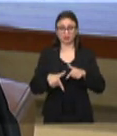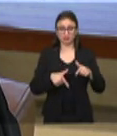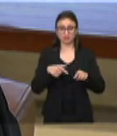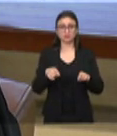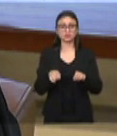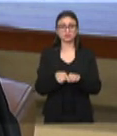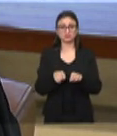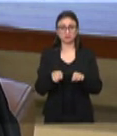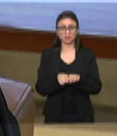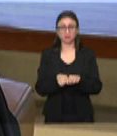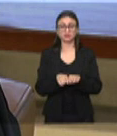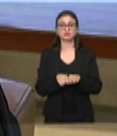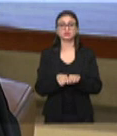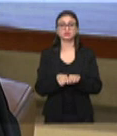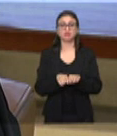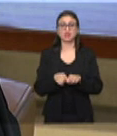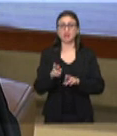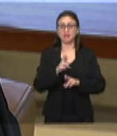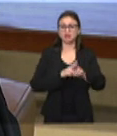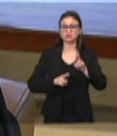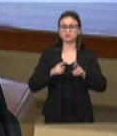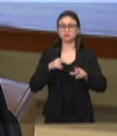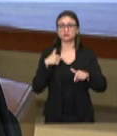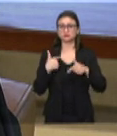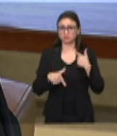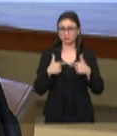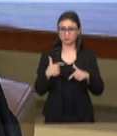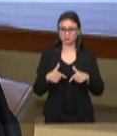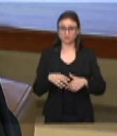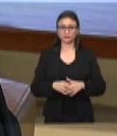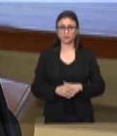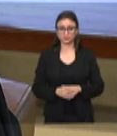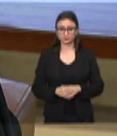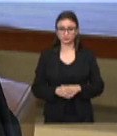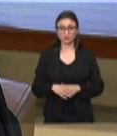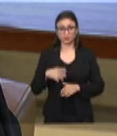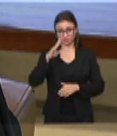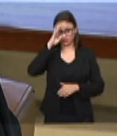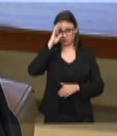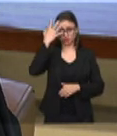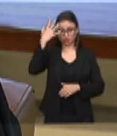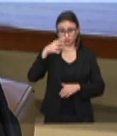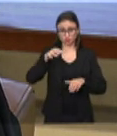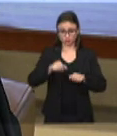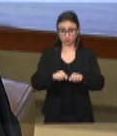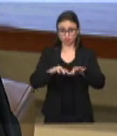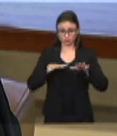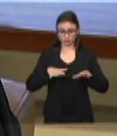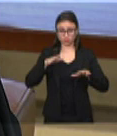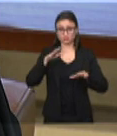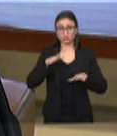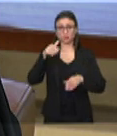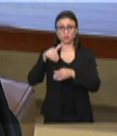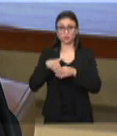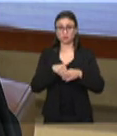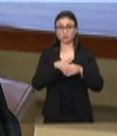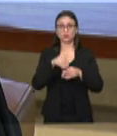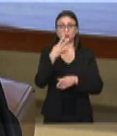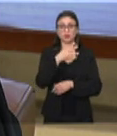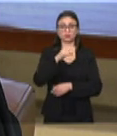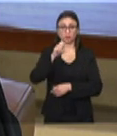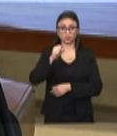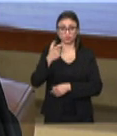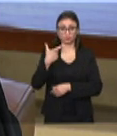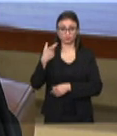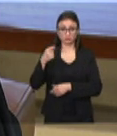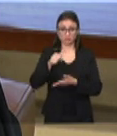sua implicação na relação de emprego. Foi o que decidiu a Corte no julgamento da ADI 4820,